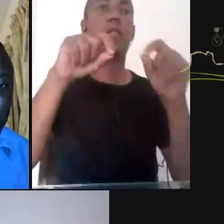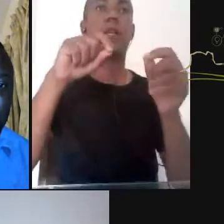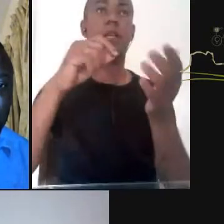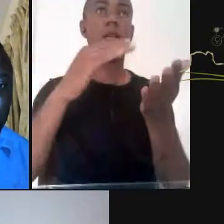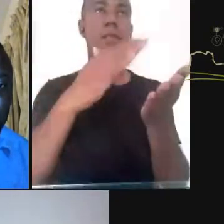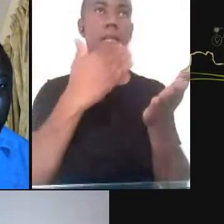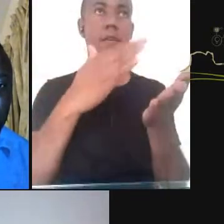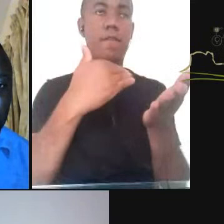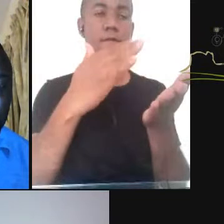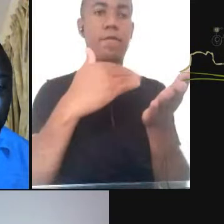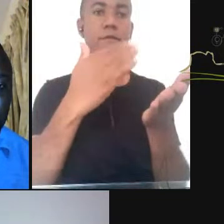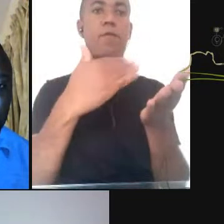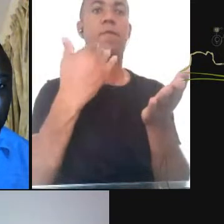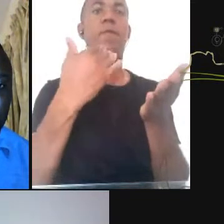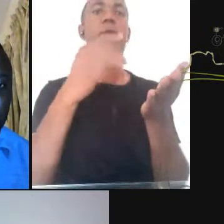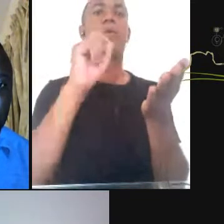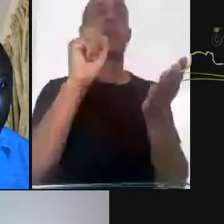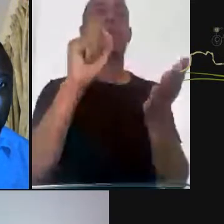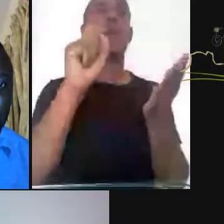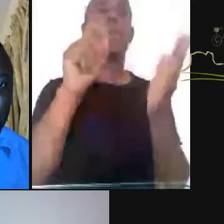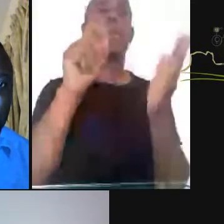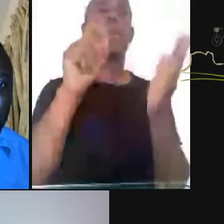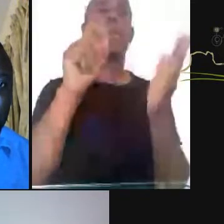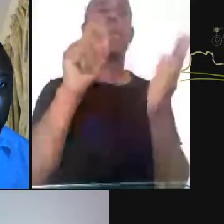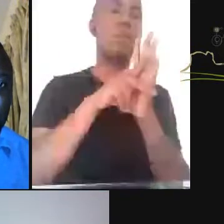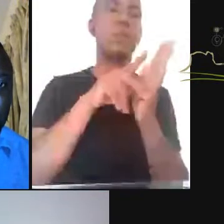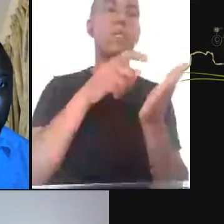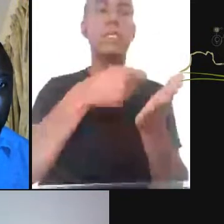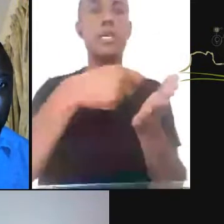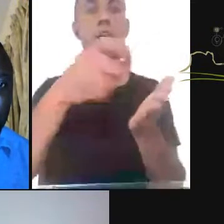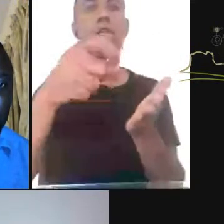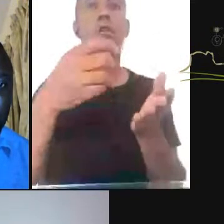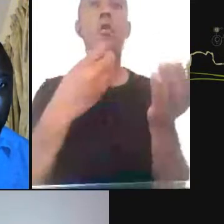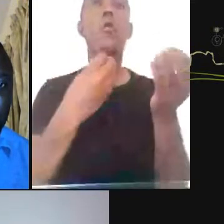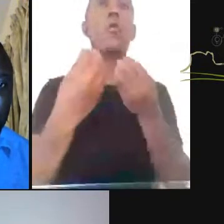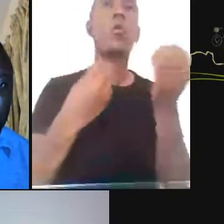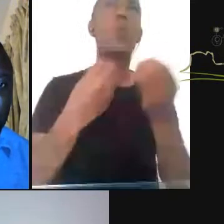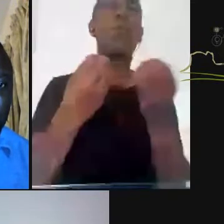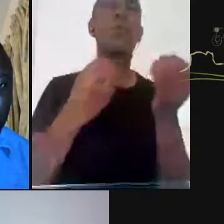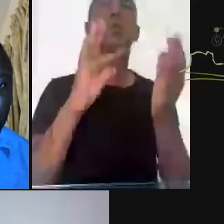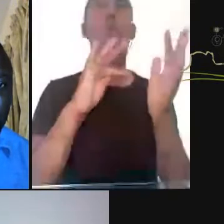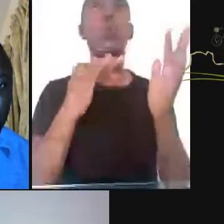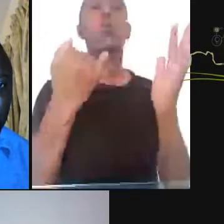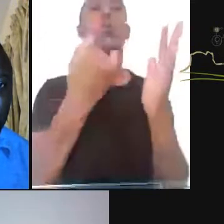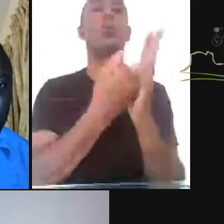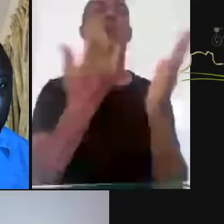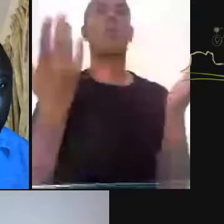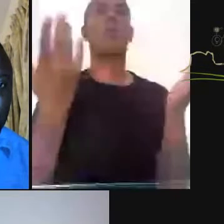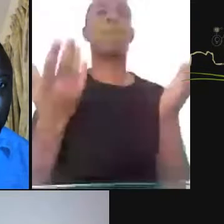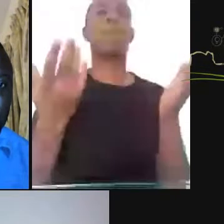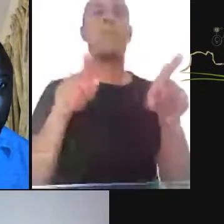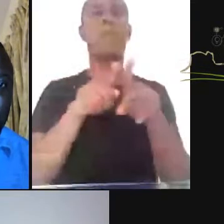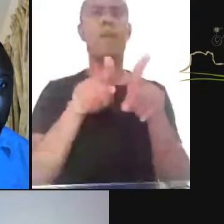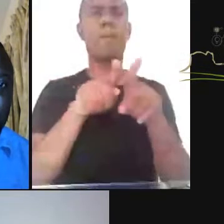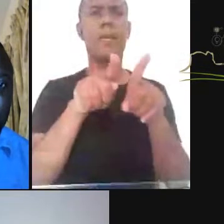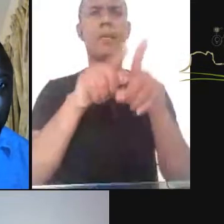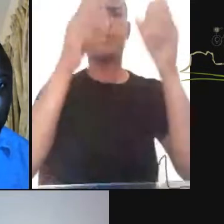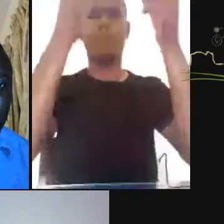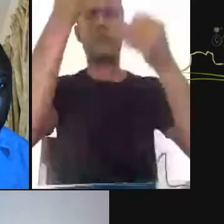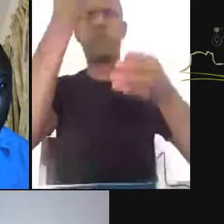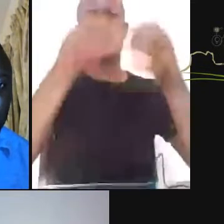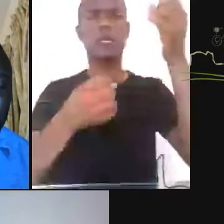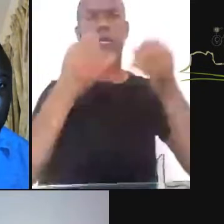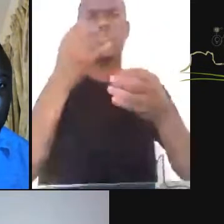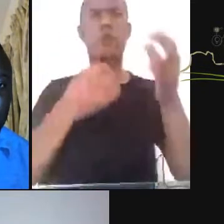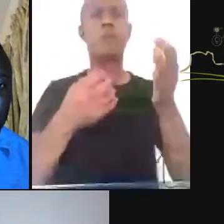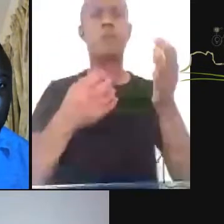representativo daquilo que eu escrevo como um todo. Falando deste livro especificamente, do livro que eu publiquei, eu acho